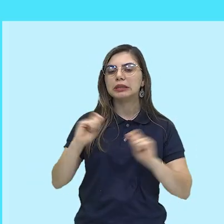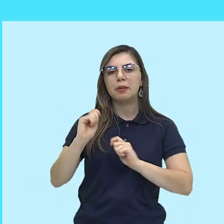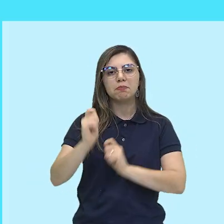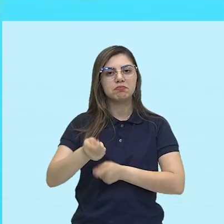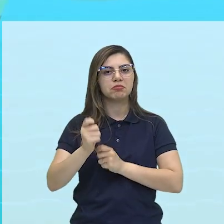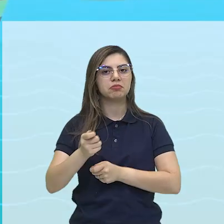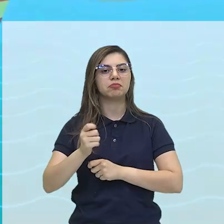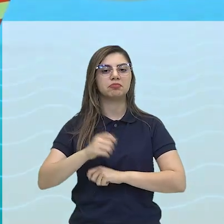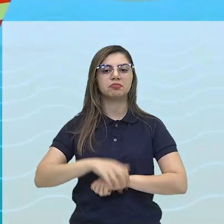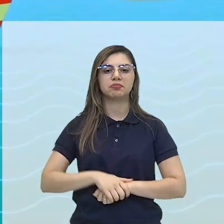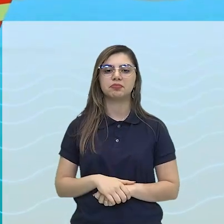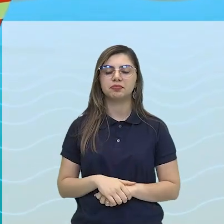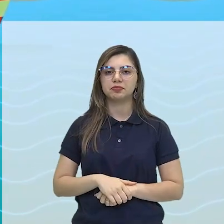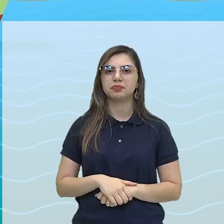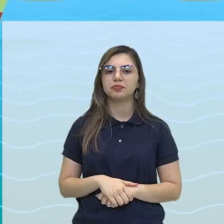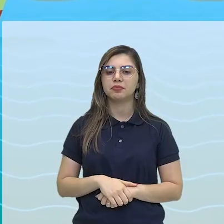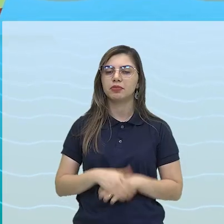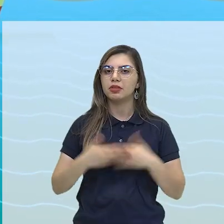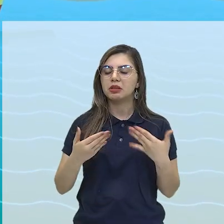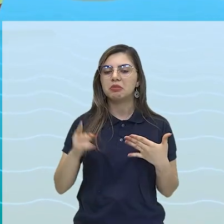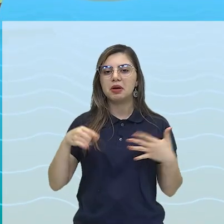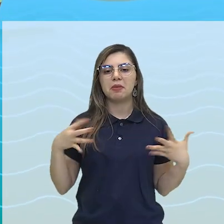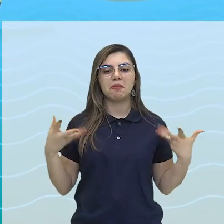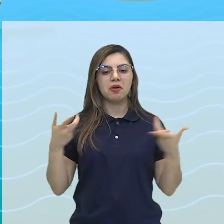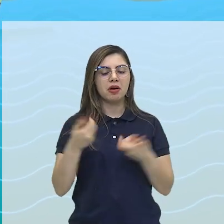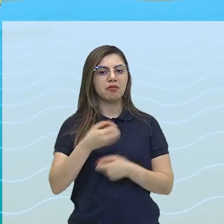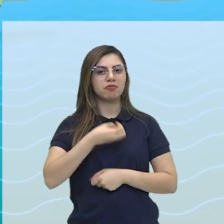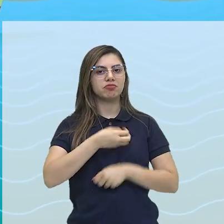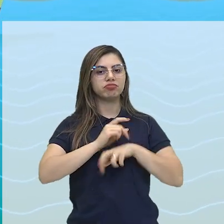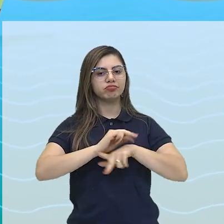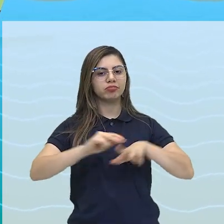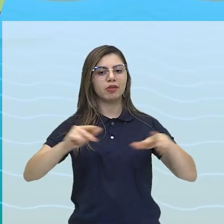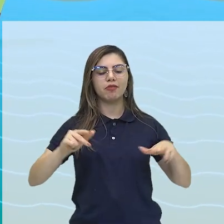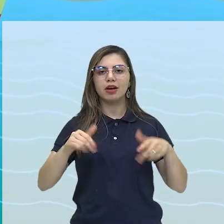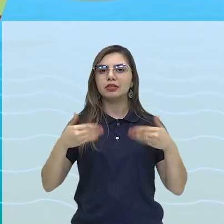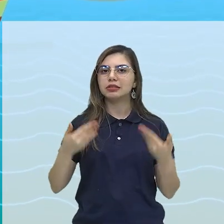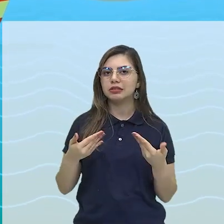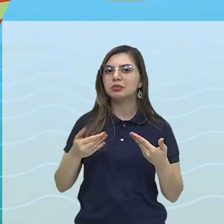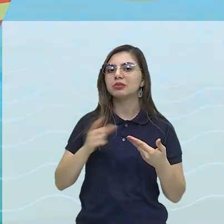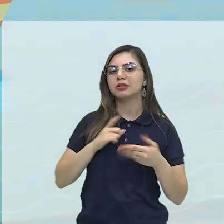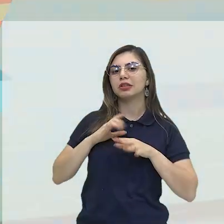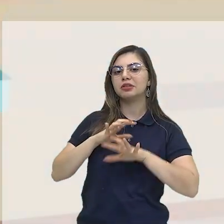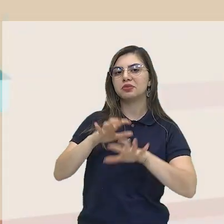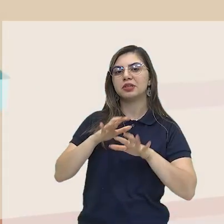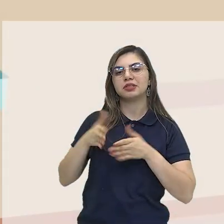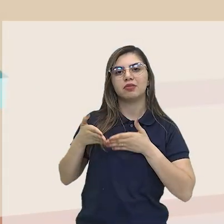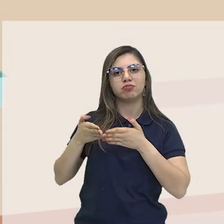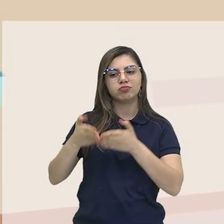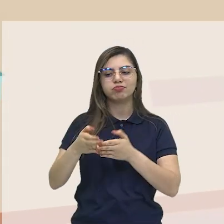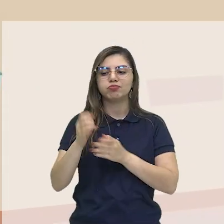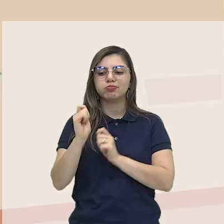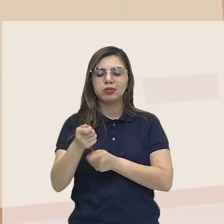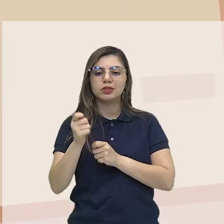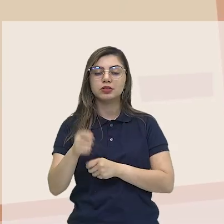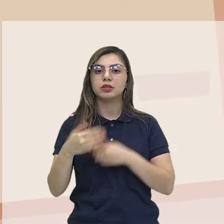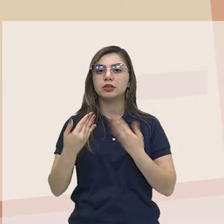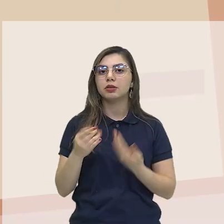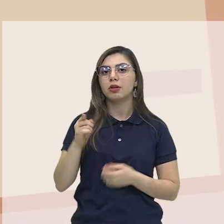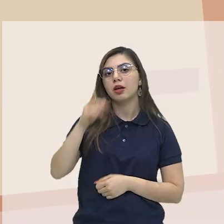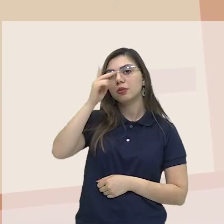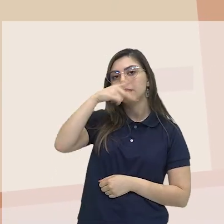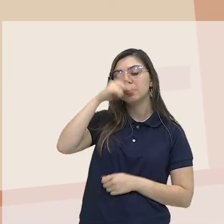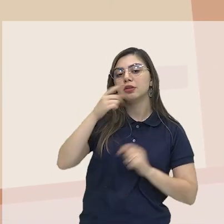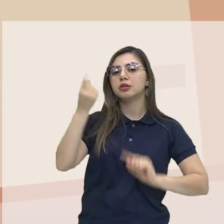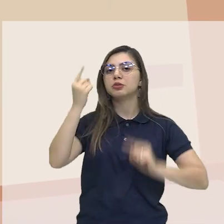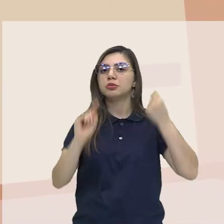produtivas. Essa riqueza marinha tem um impacto direto na pesca. No Peru e no Chile, a pesca é uma